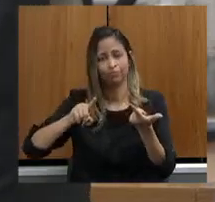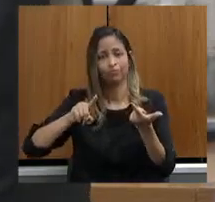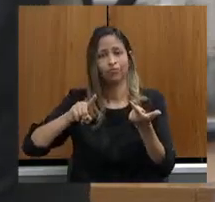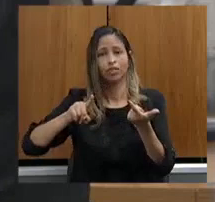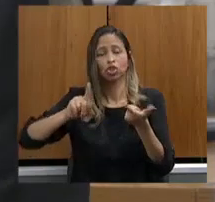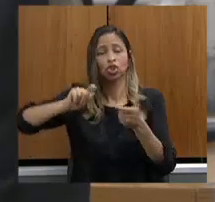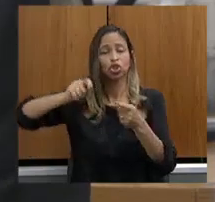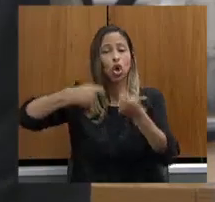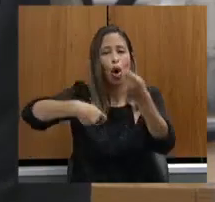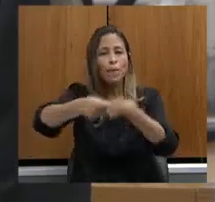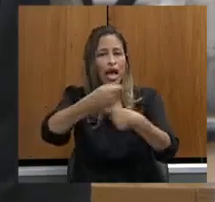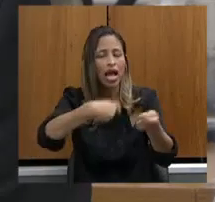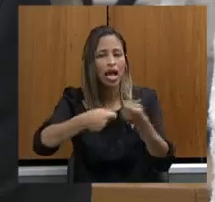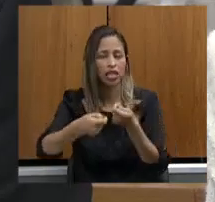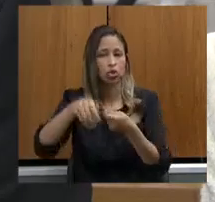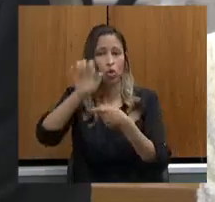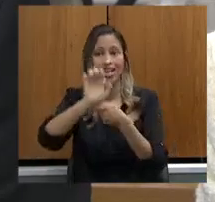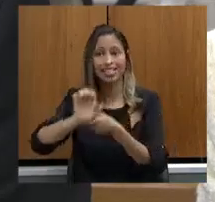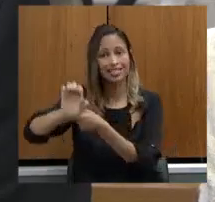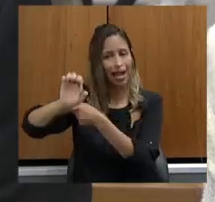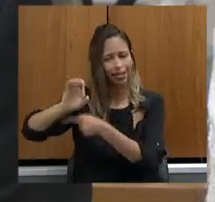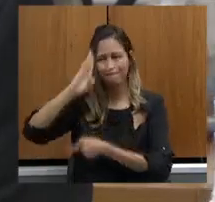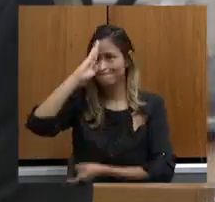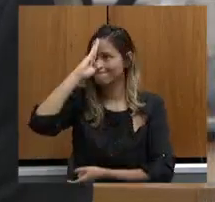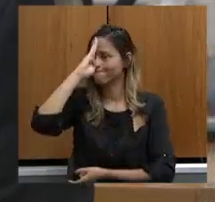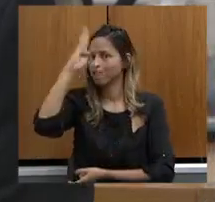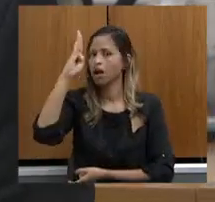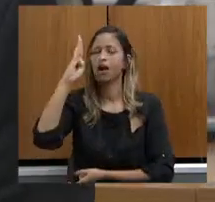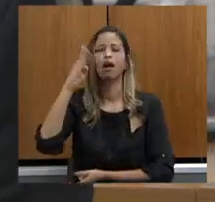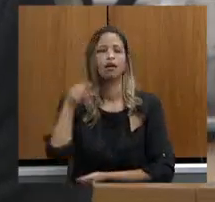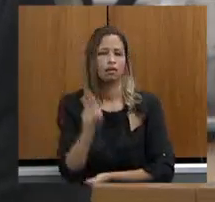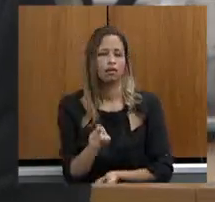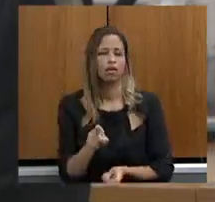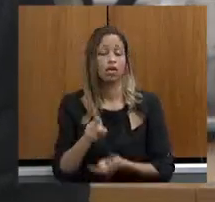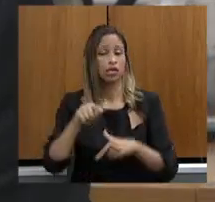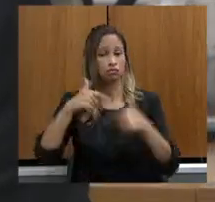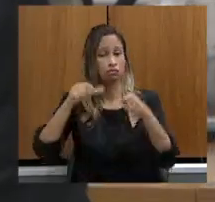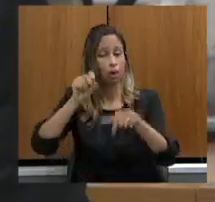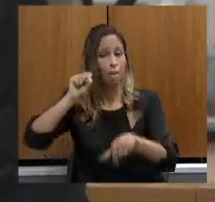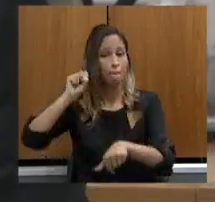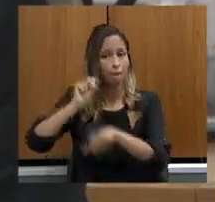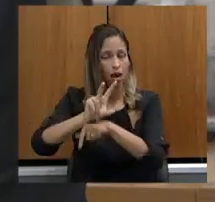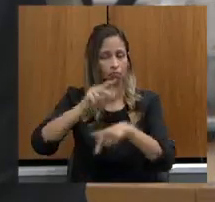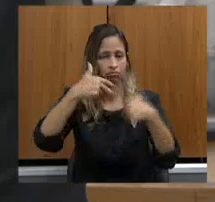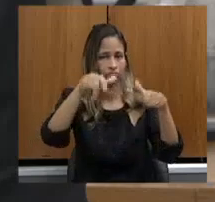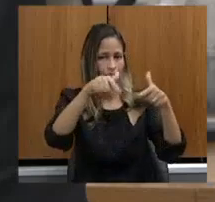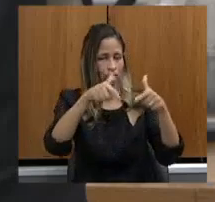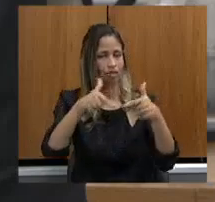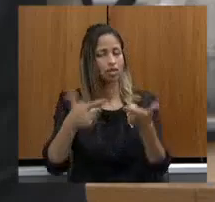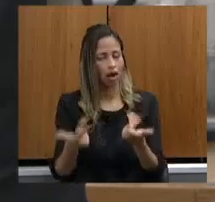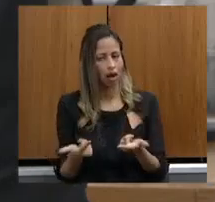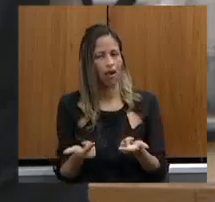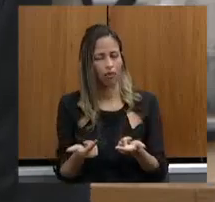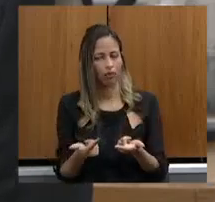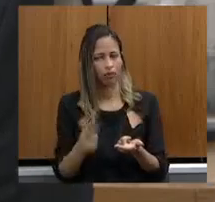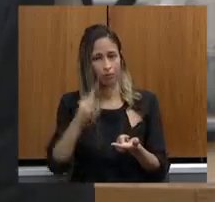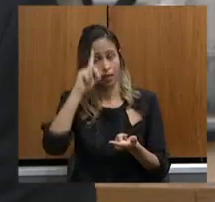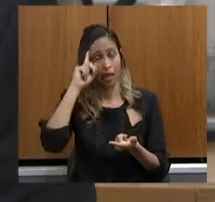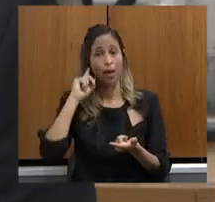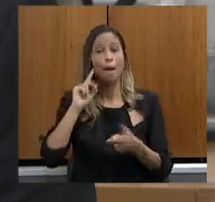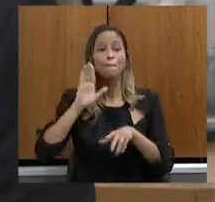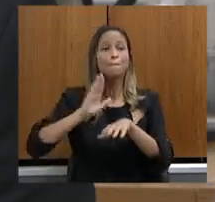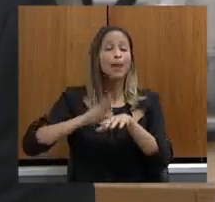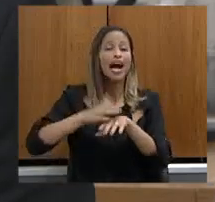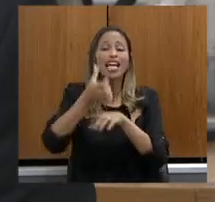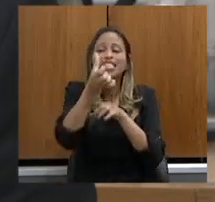como que o estado vem se com geração de emprego atrás de geração de emprego somando mais